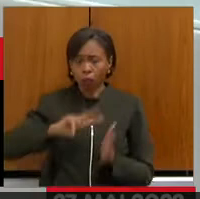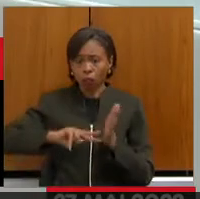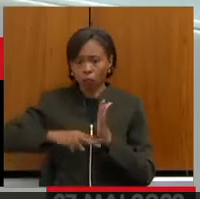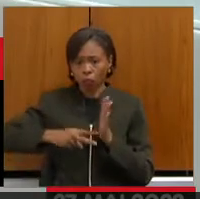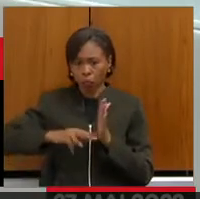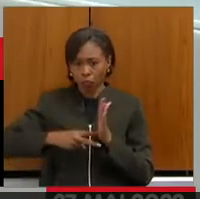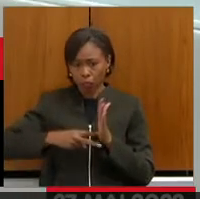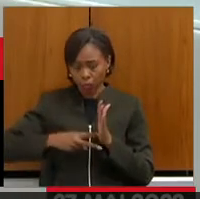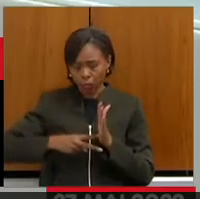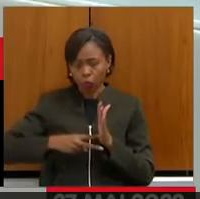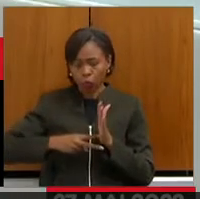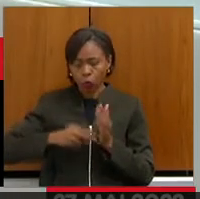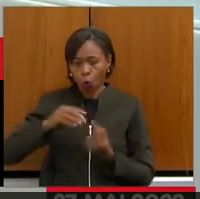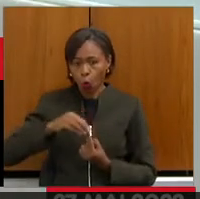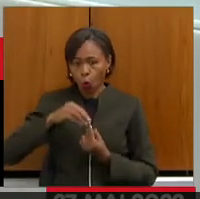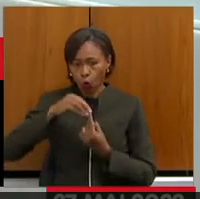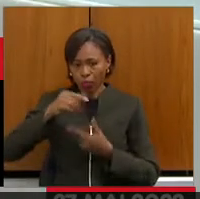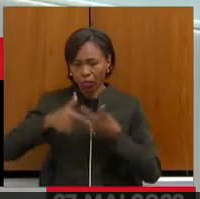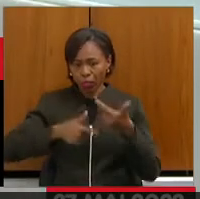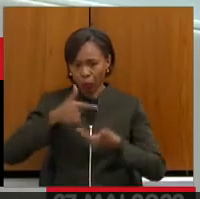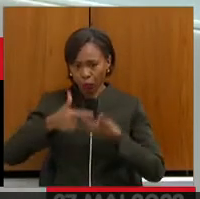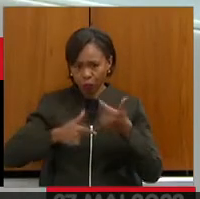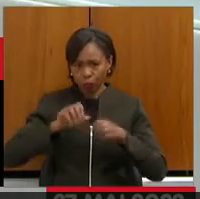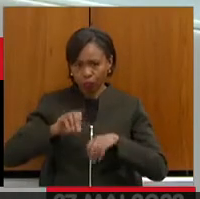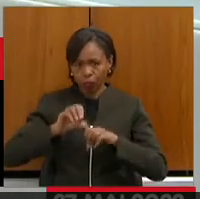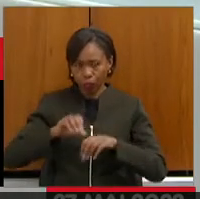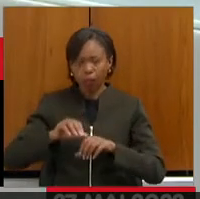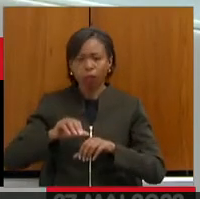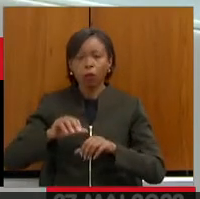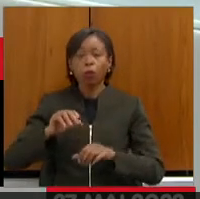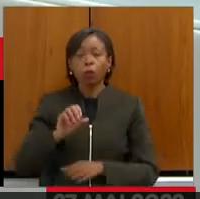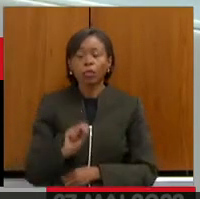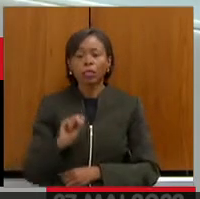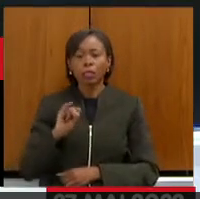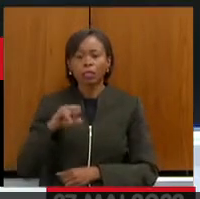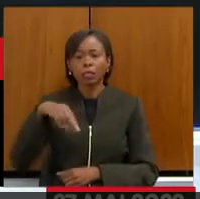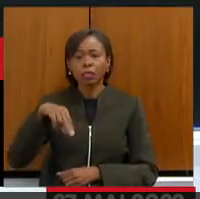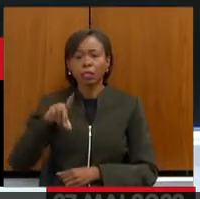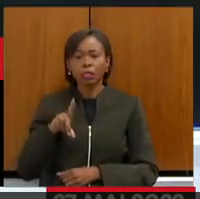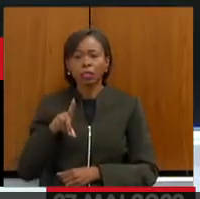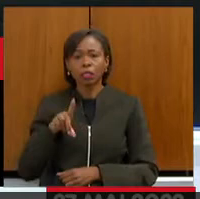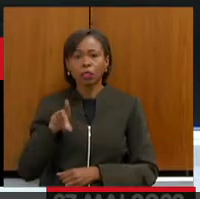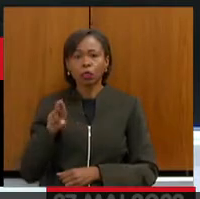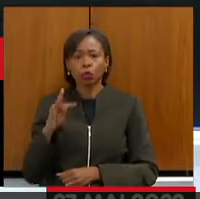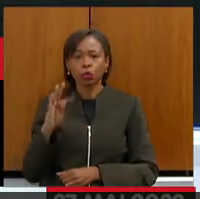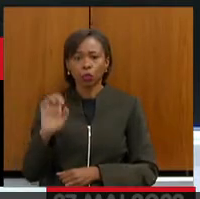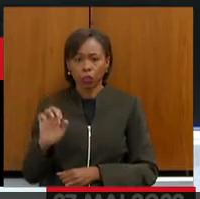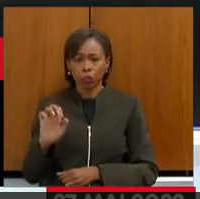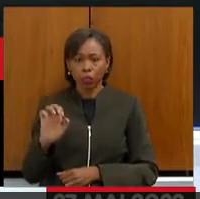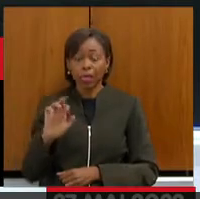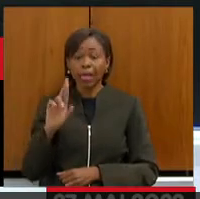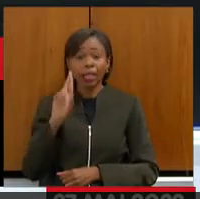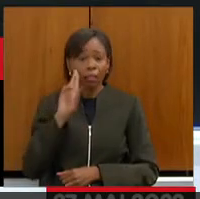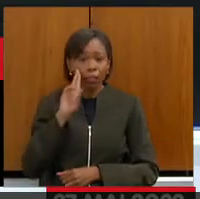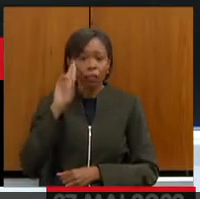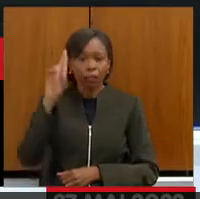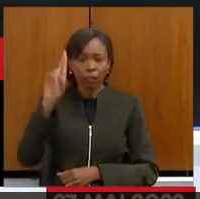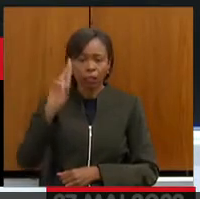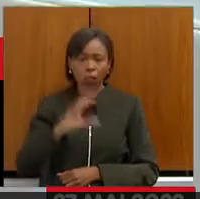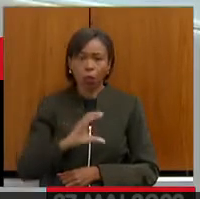único dos Trabalhadores em educação de Minas Gerais sind-ute e dirigente da Cut Minas